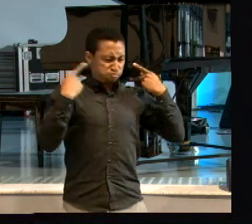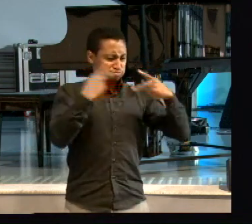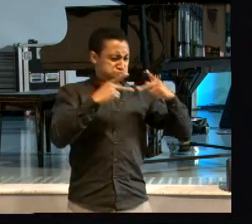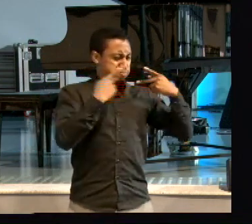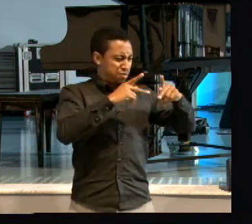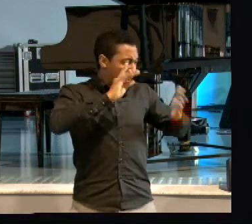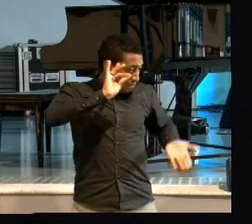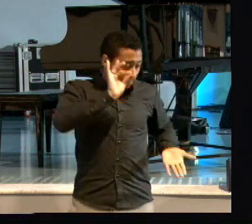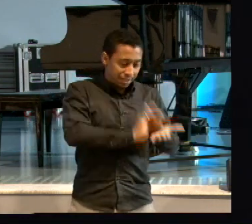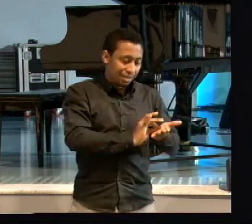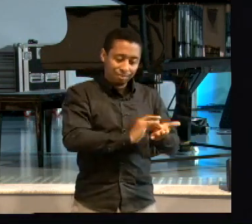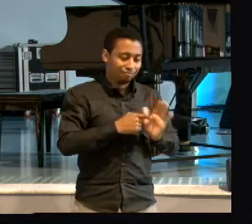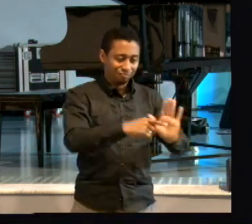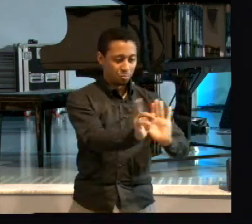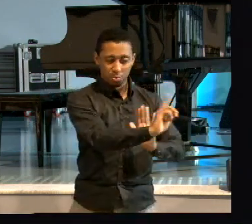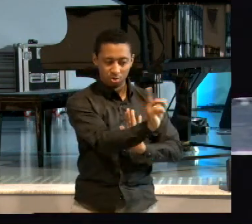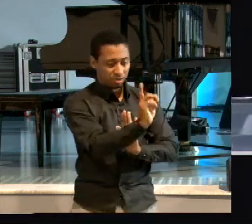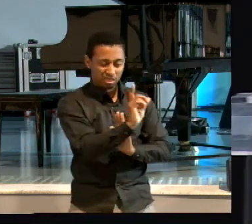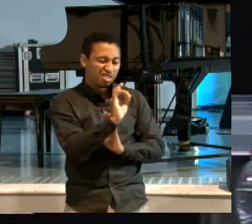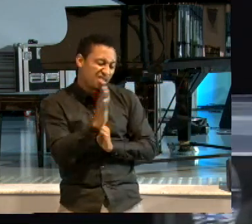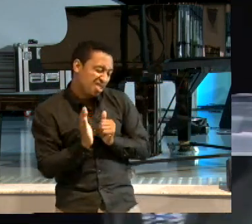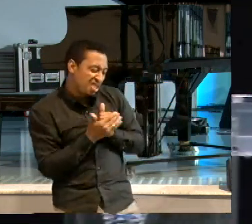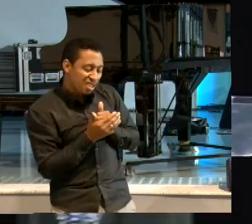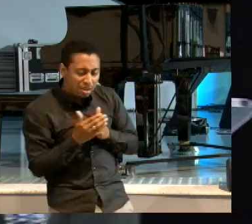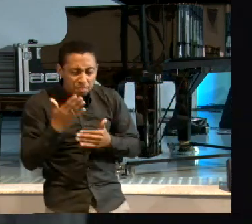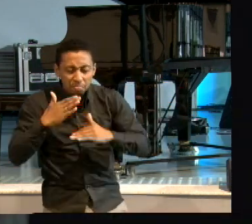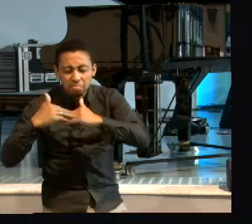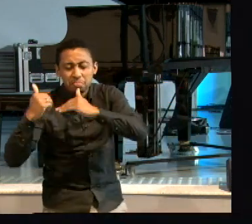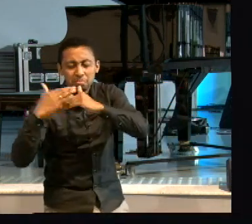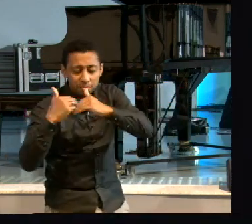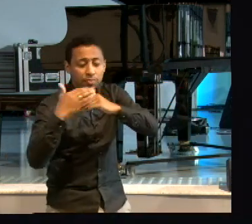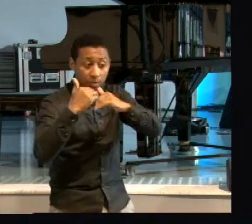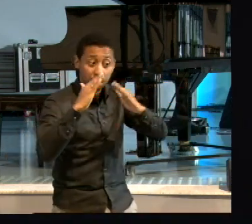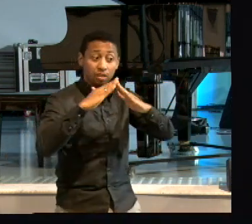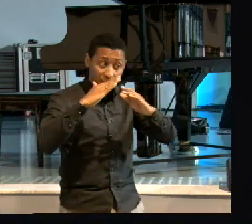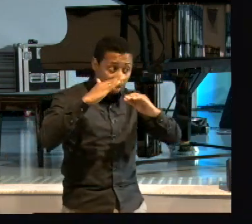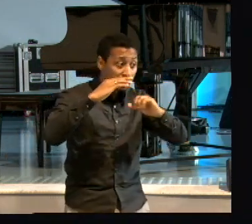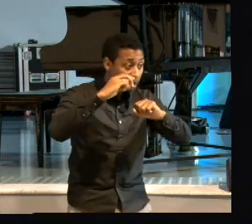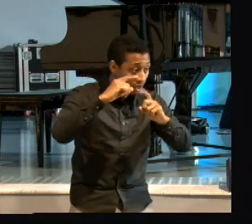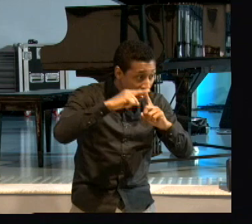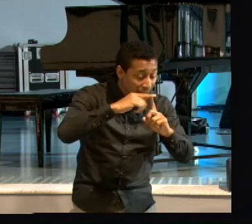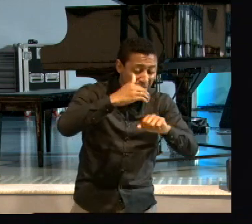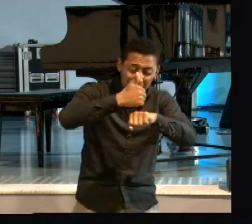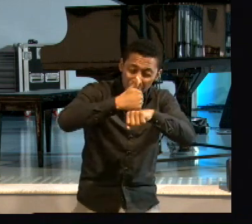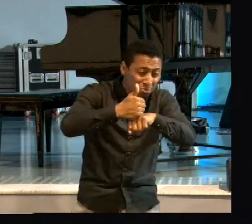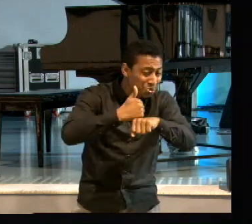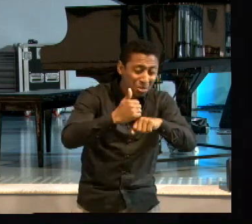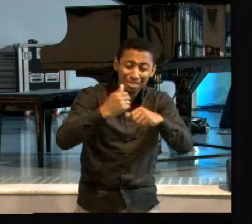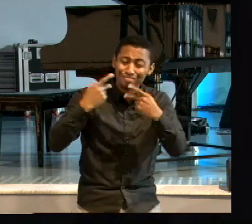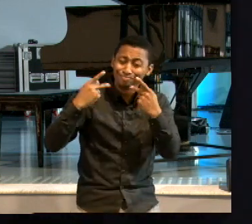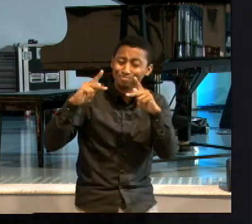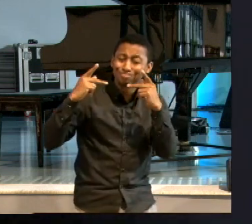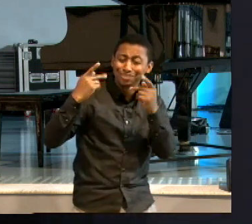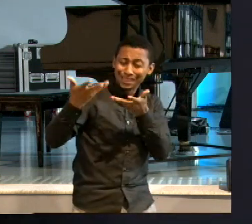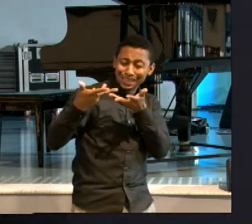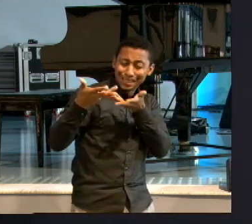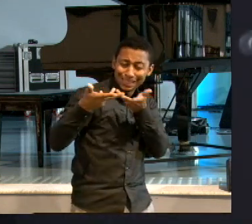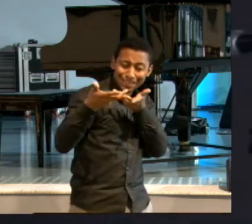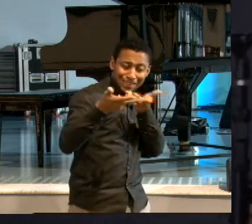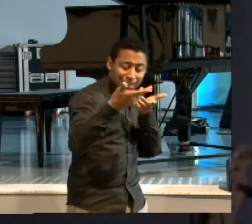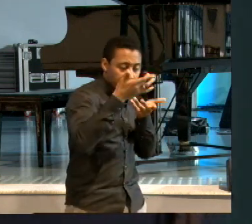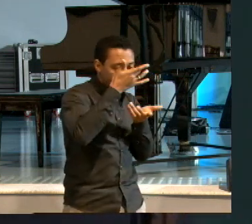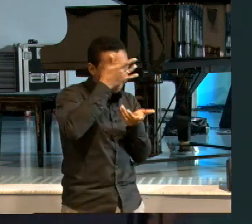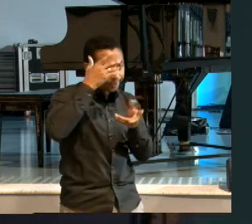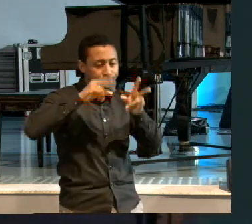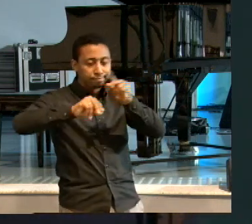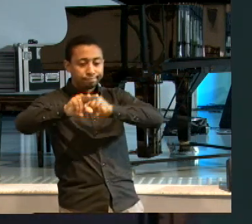aspas, da vinda do Senhor Jesus. E nós temos igrejas que estão se especializando em atender a demanda, em falar aquilo que as pessoas